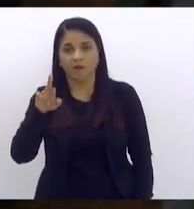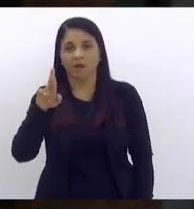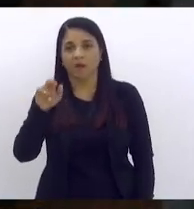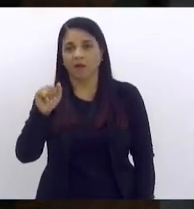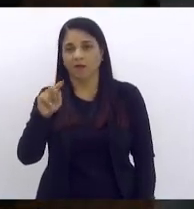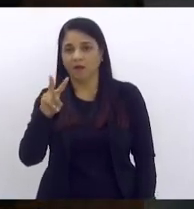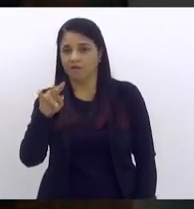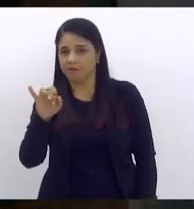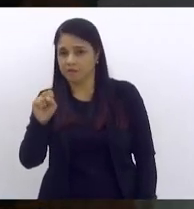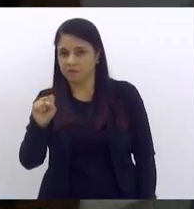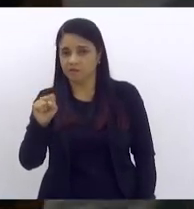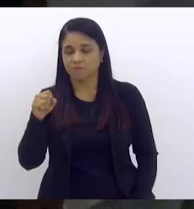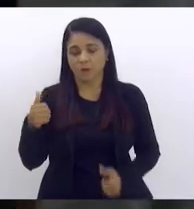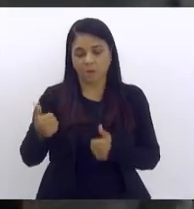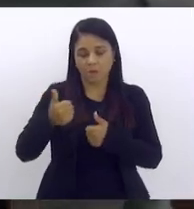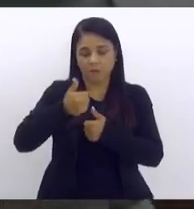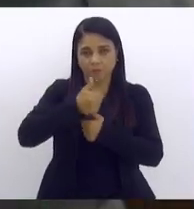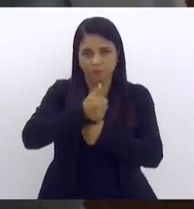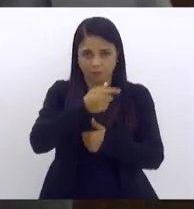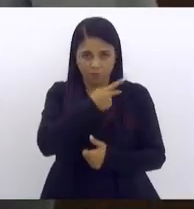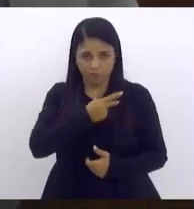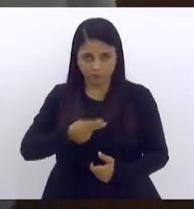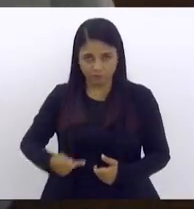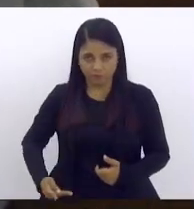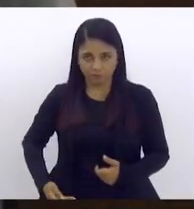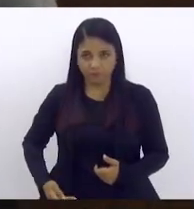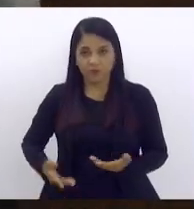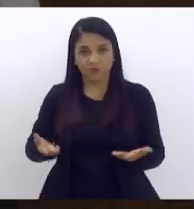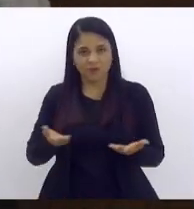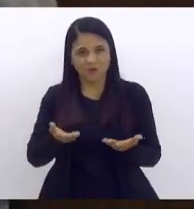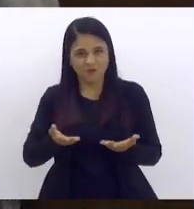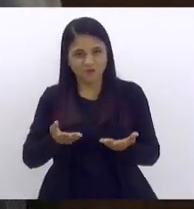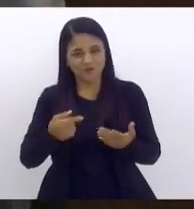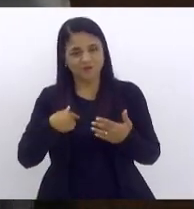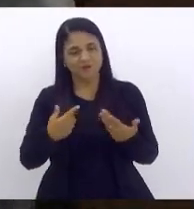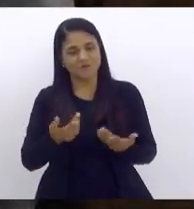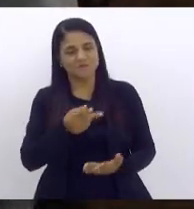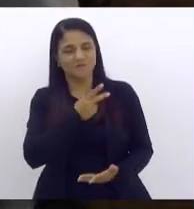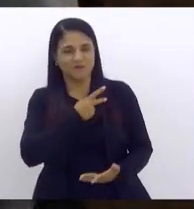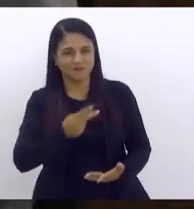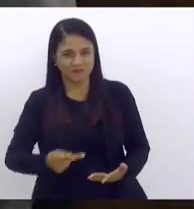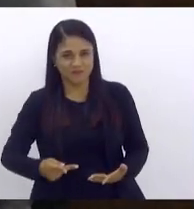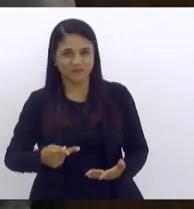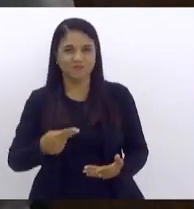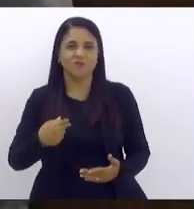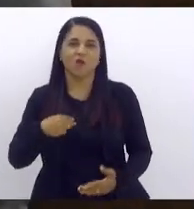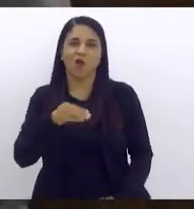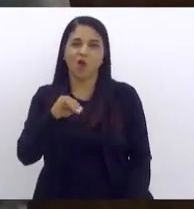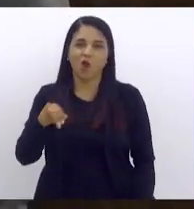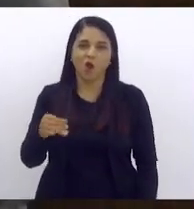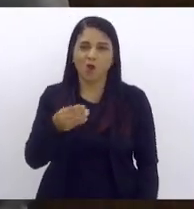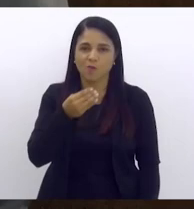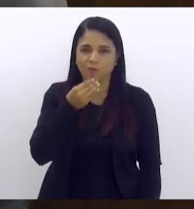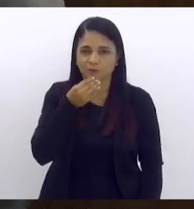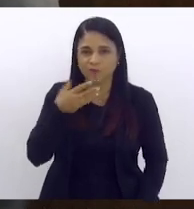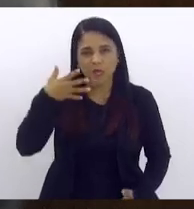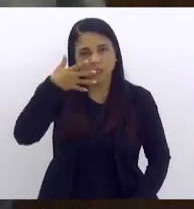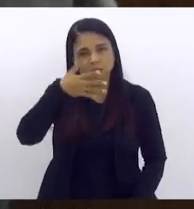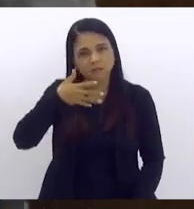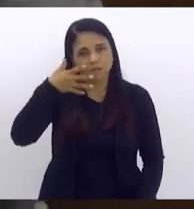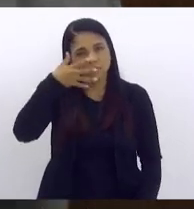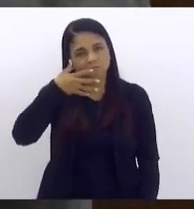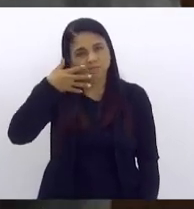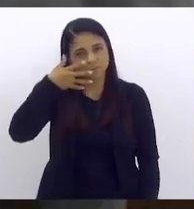deputados que estão aqui conosco no plenário, eu venho a nessa oportunidade hoje de fala, senhora